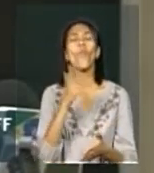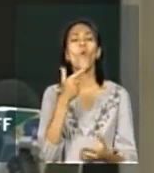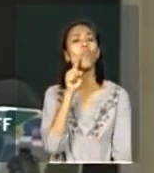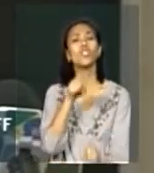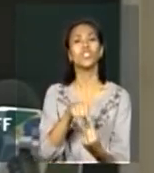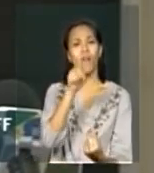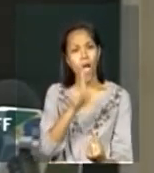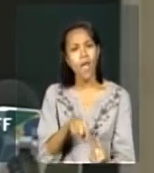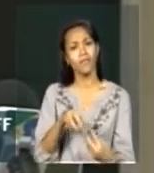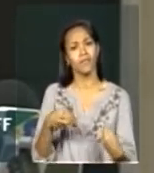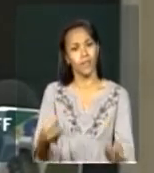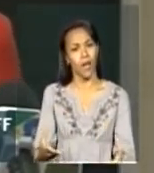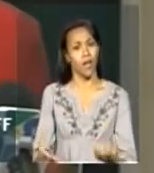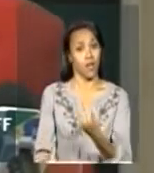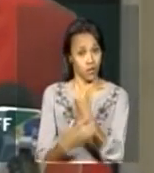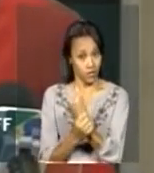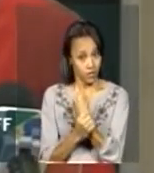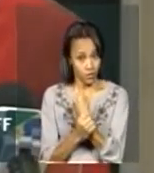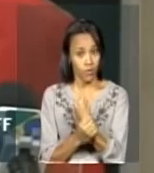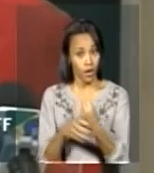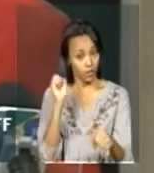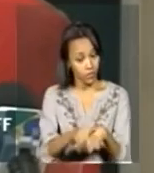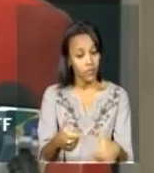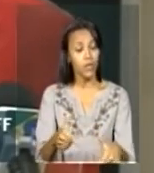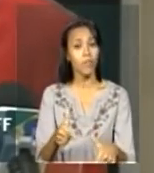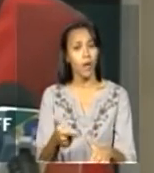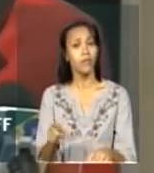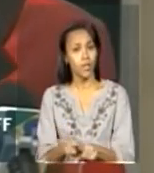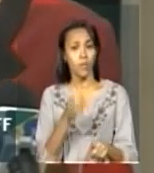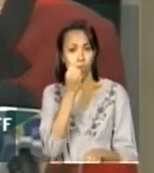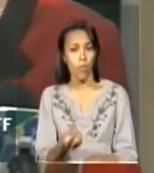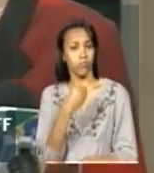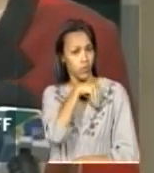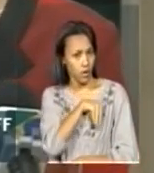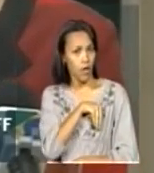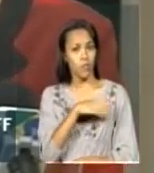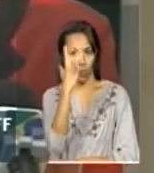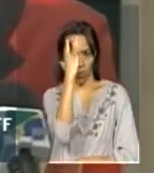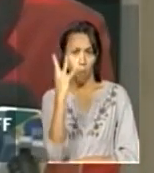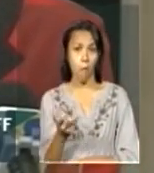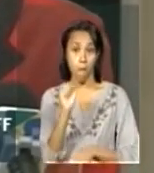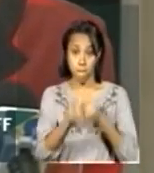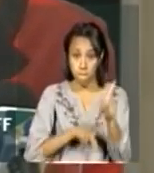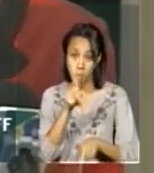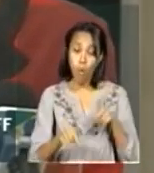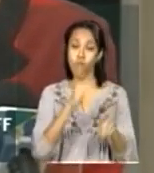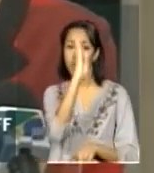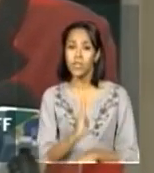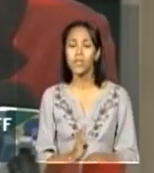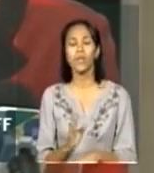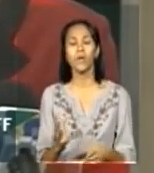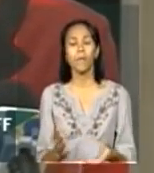garantir o emprego, a renda do povo brasileiro. Tem lá, presidente, você acha? Acho que tem. Inclusive, quando a gente olha